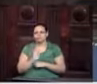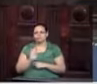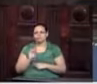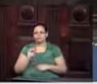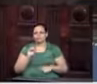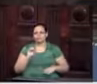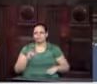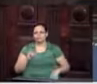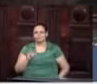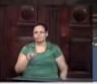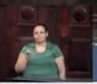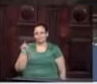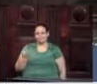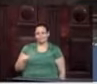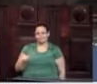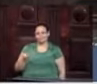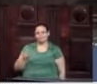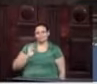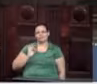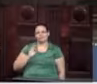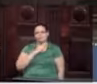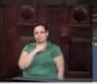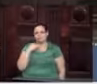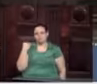no caso de mortes.